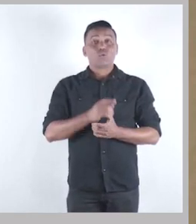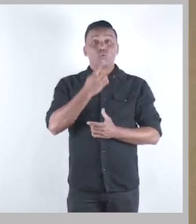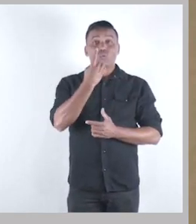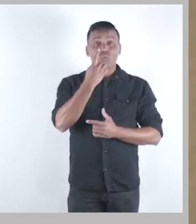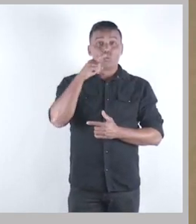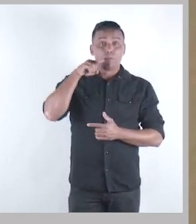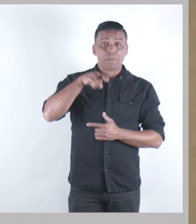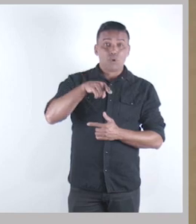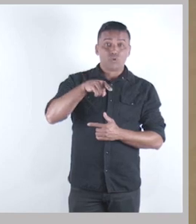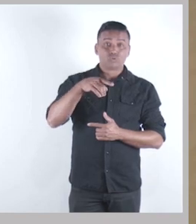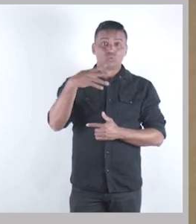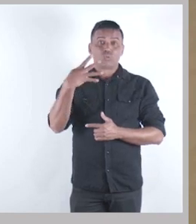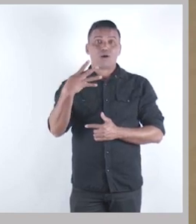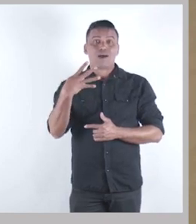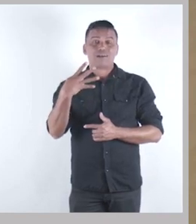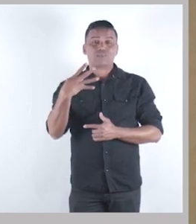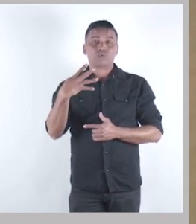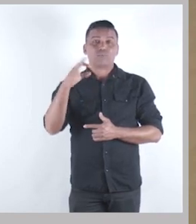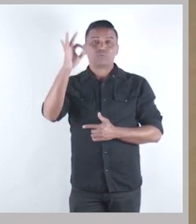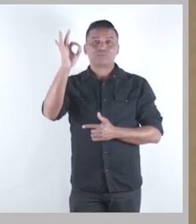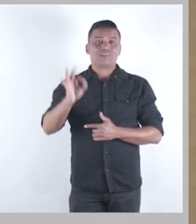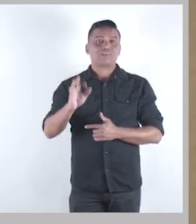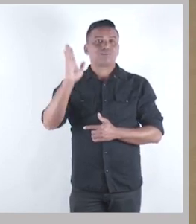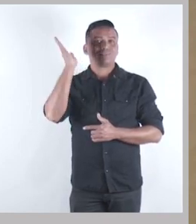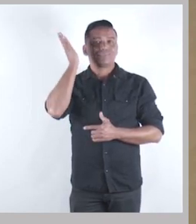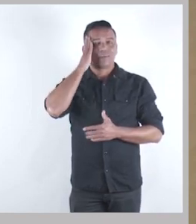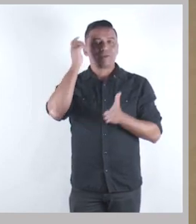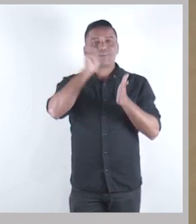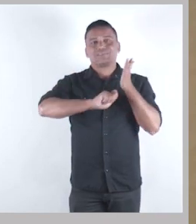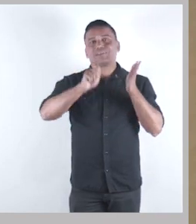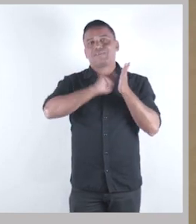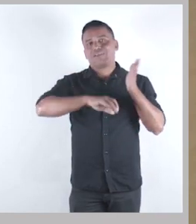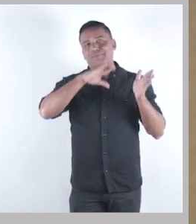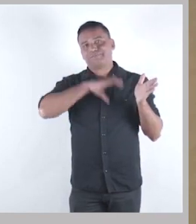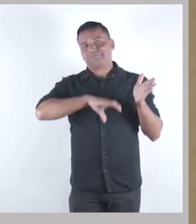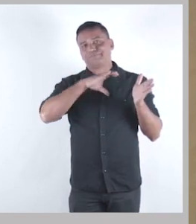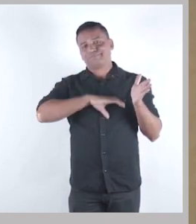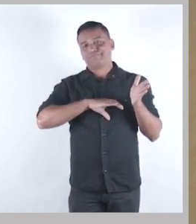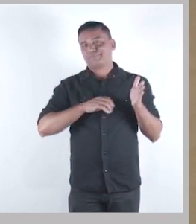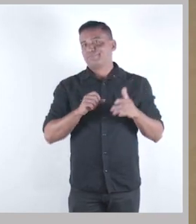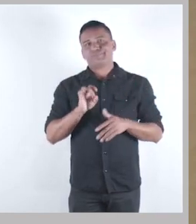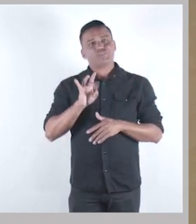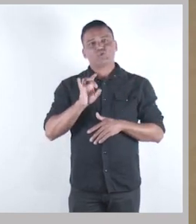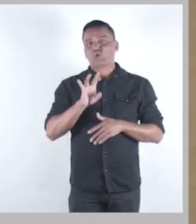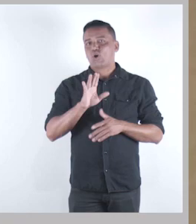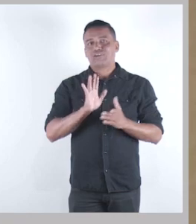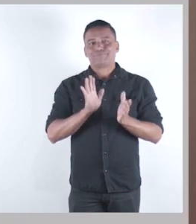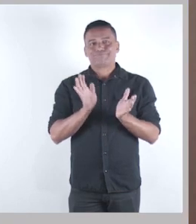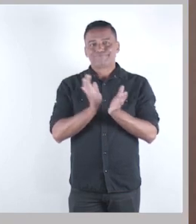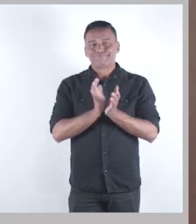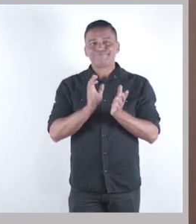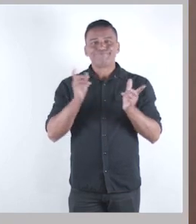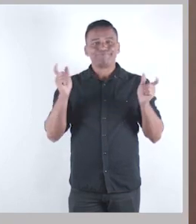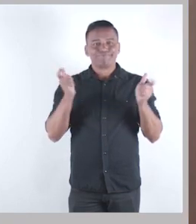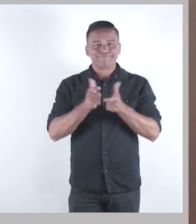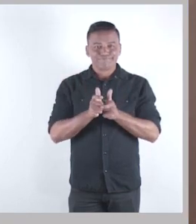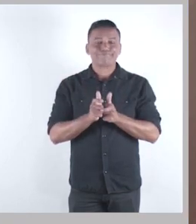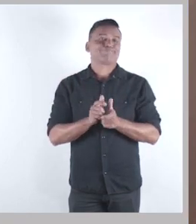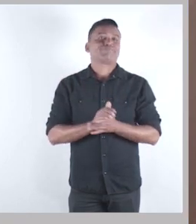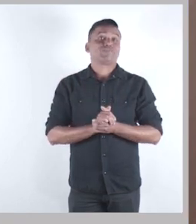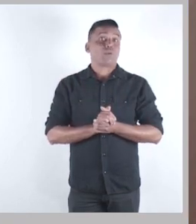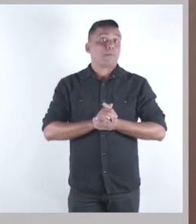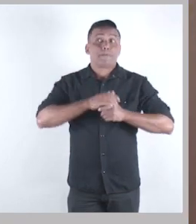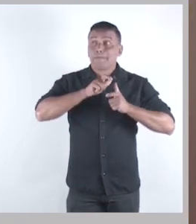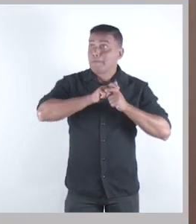1,4% da população é que sabia ler e escrever em português. Para ter uma ideia. Sim. Apenas isso. Ou seja, a